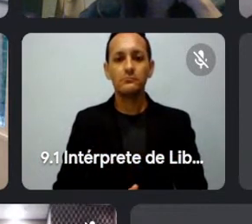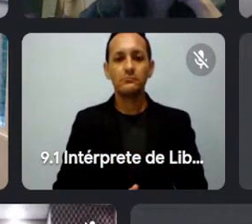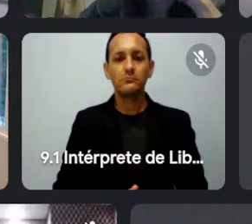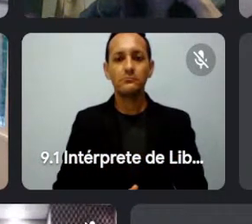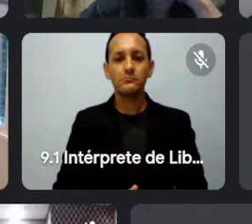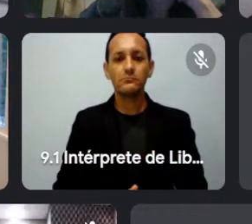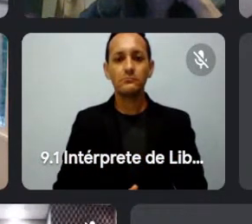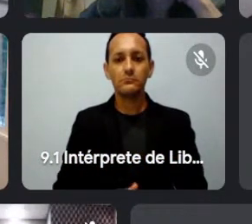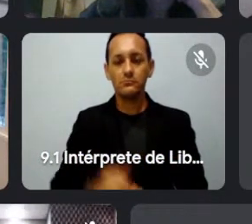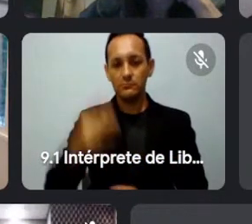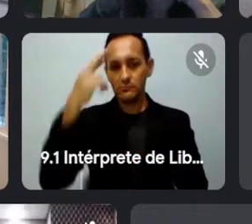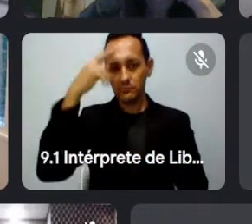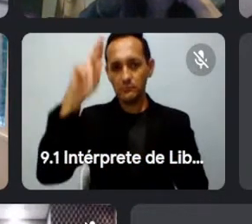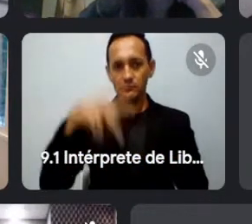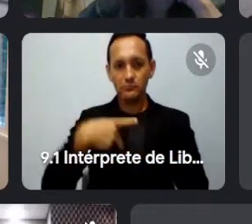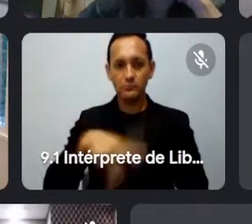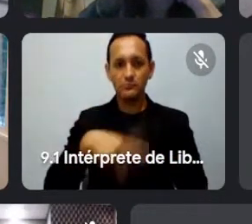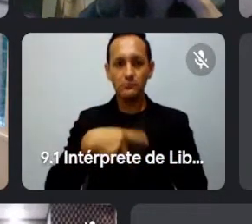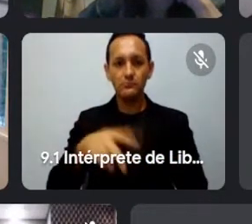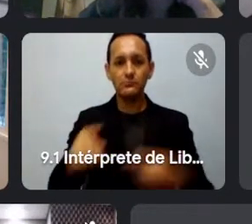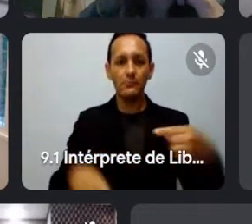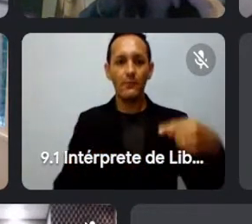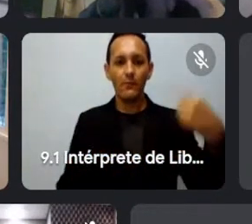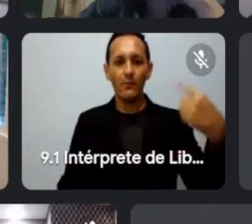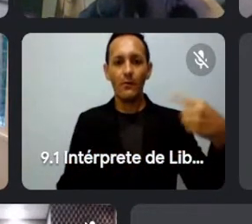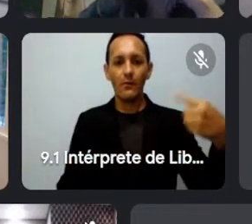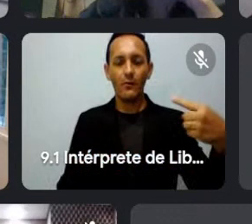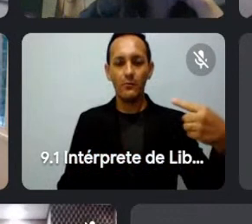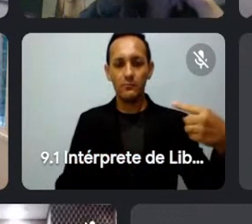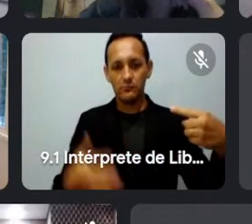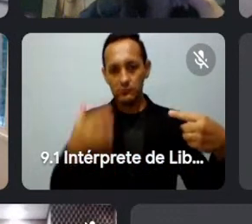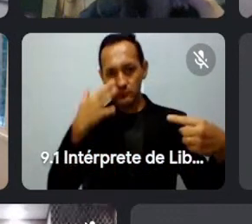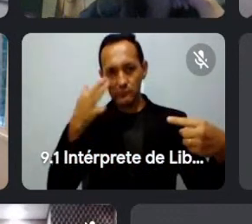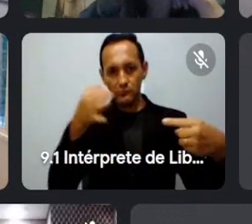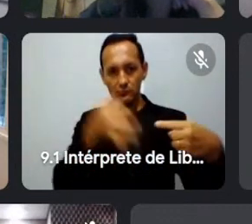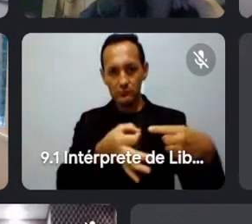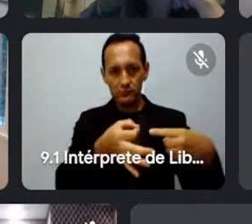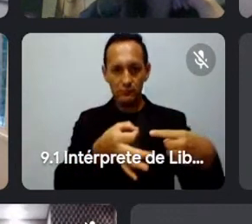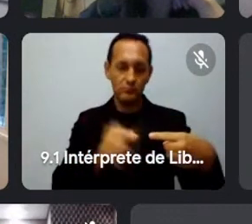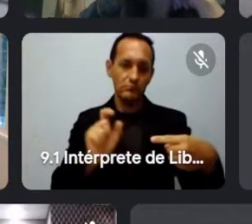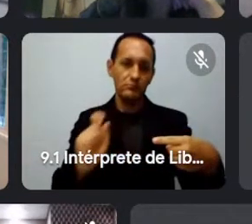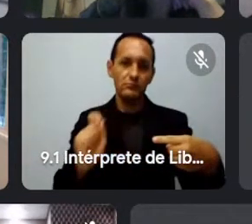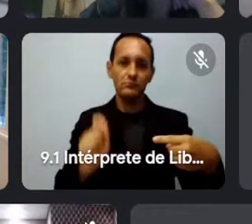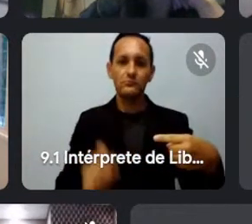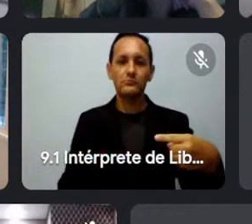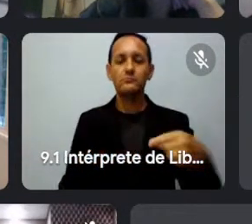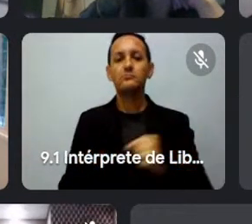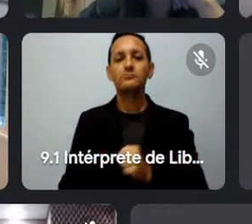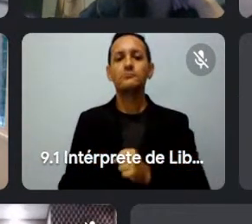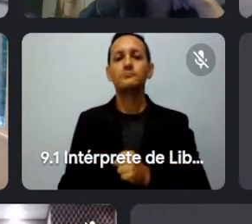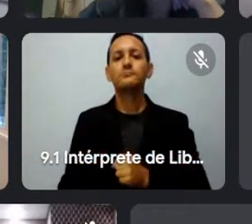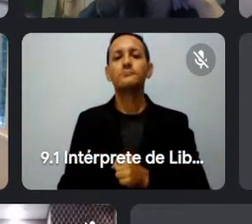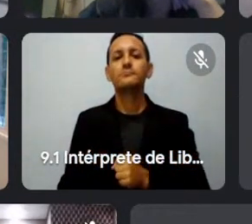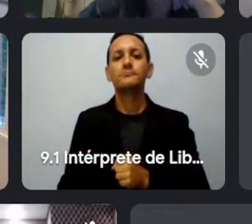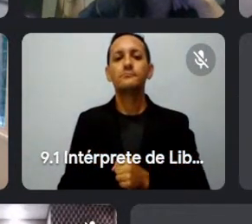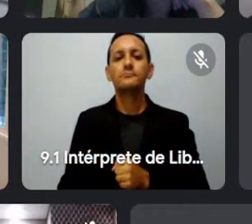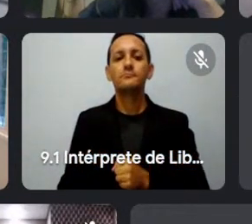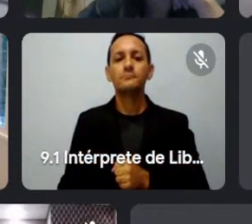a presidência primeiro ponto que o que chama atenção é que o